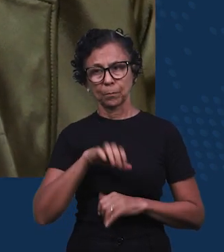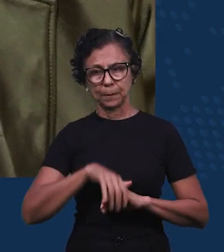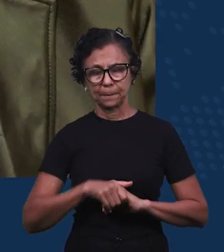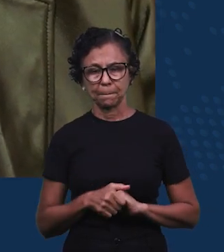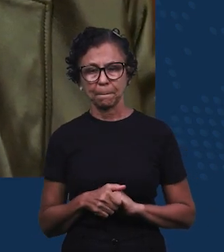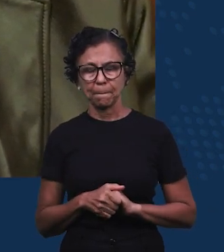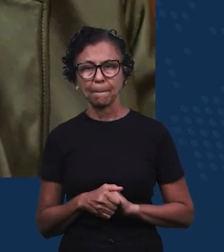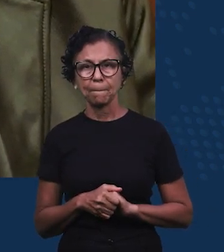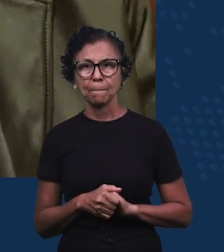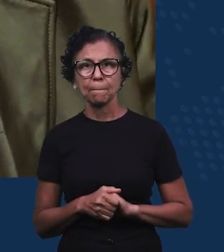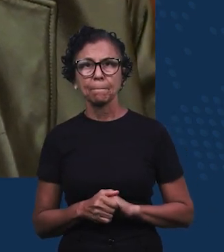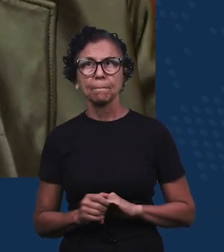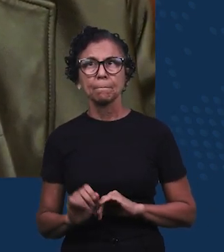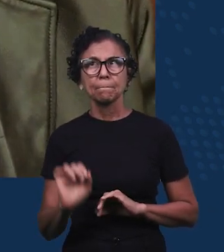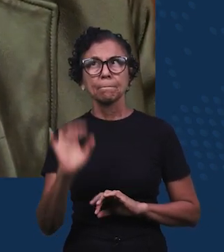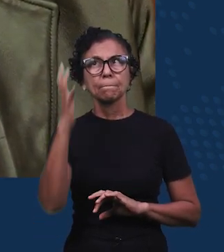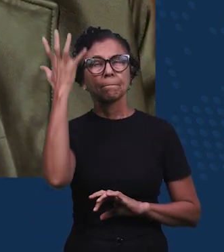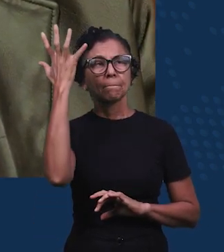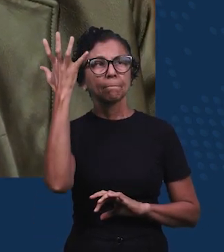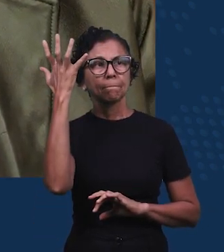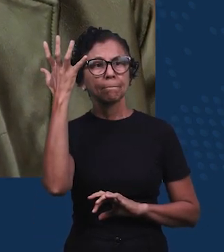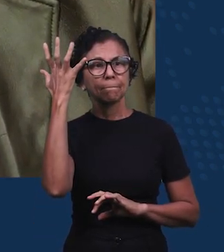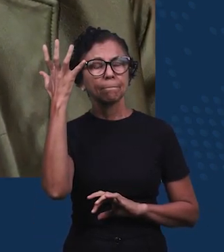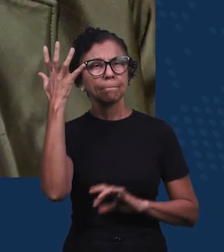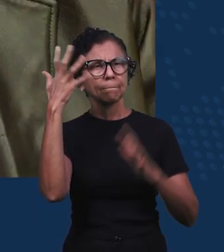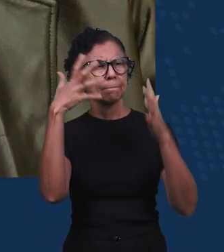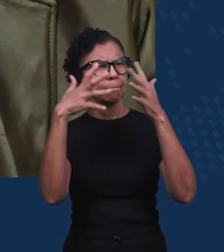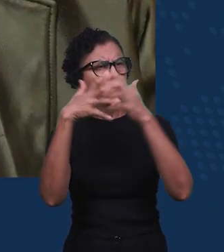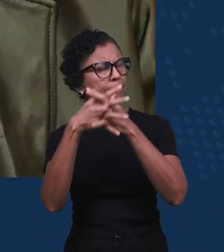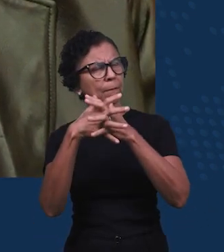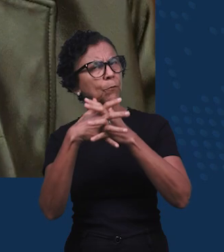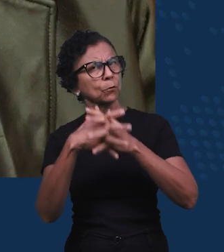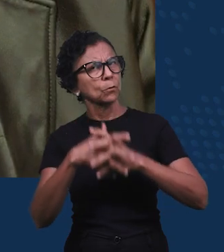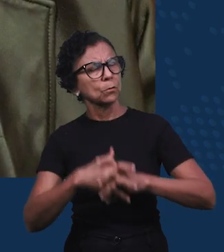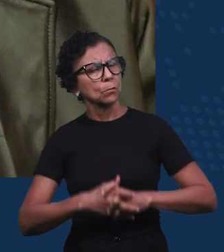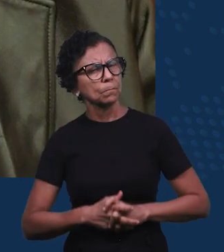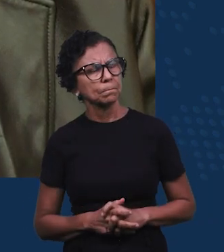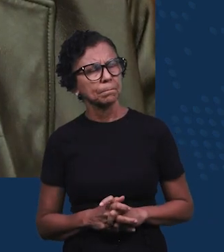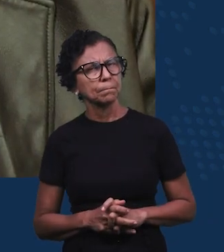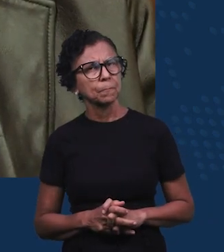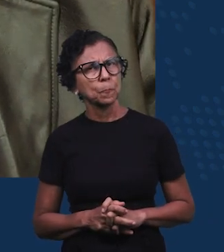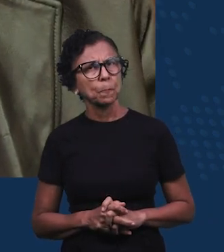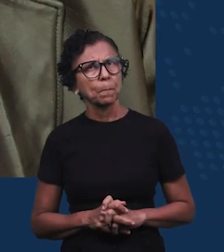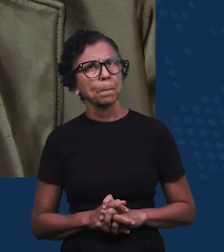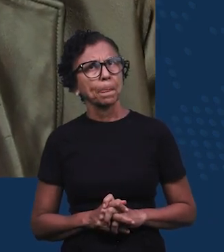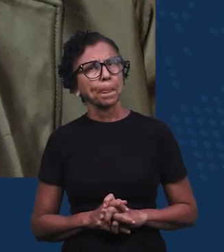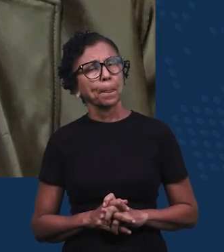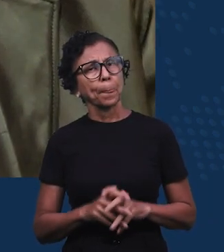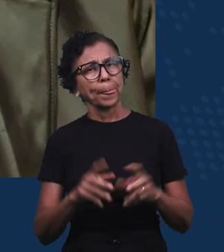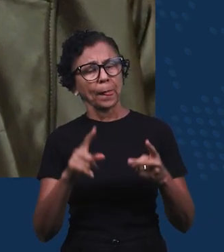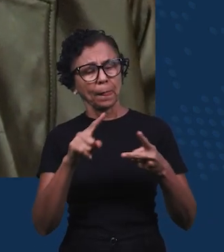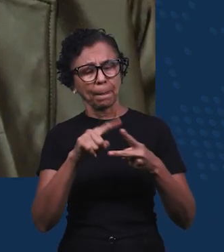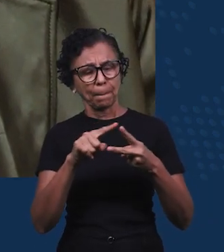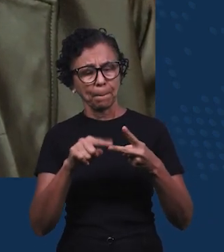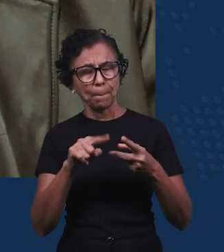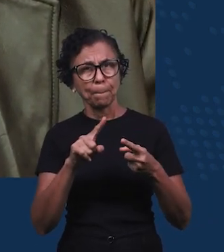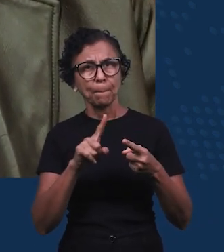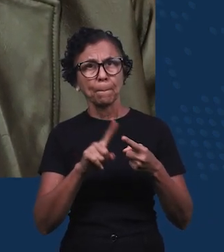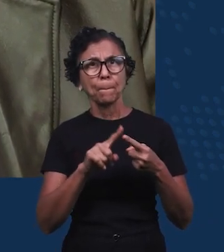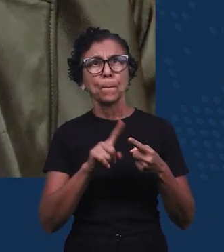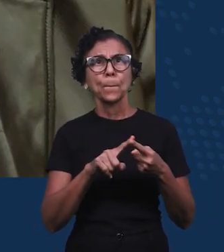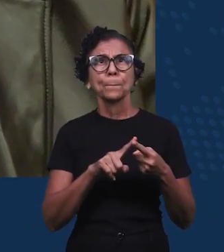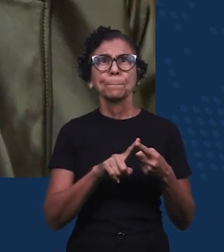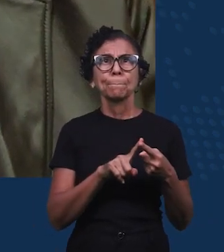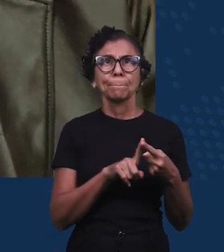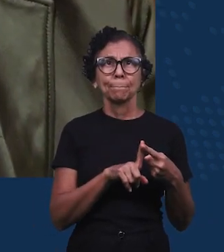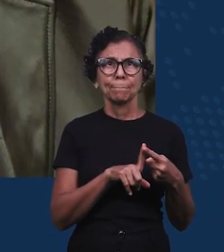A fome é um fenômeno complexo e ela é categorizada em fome